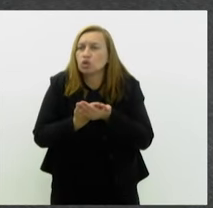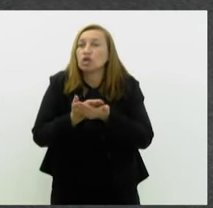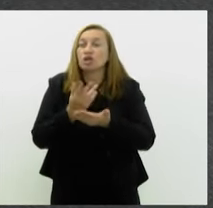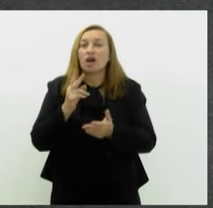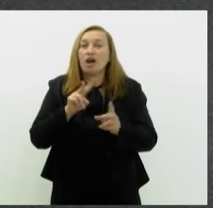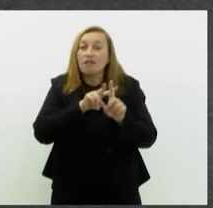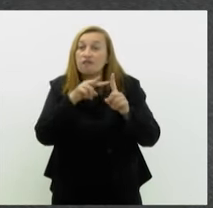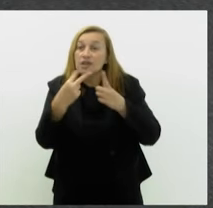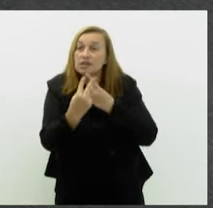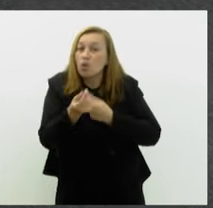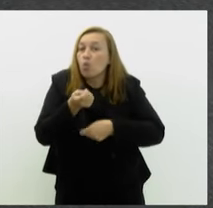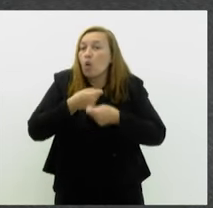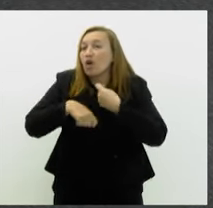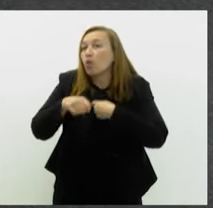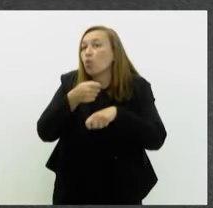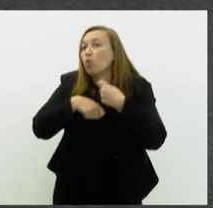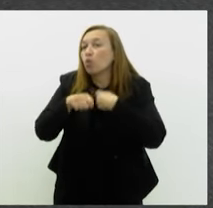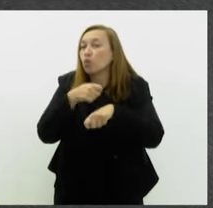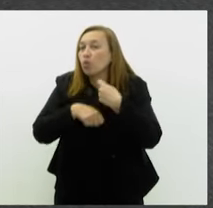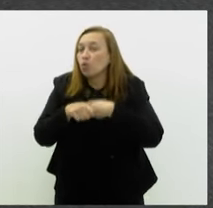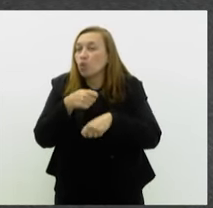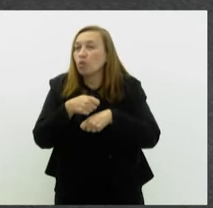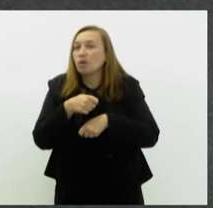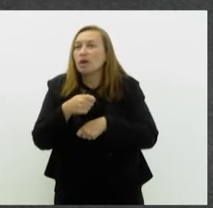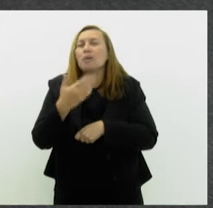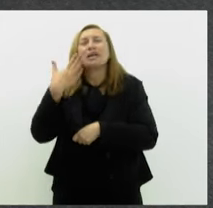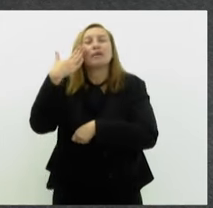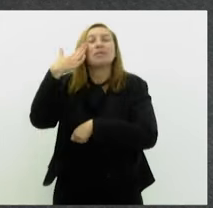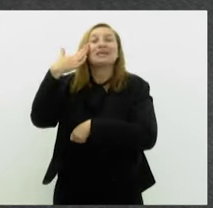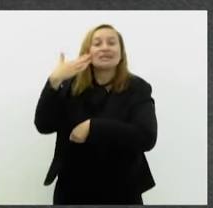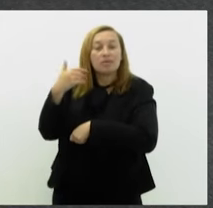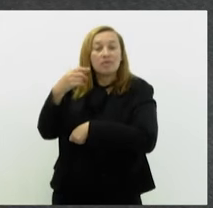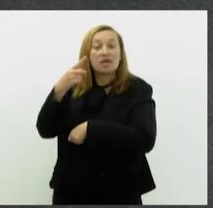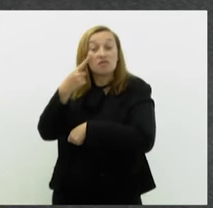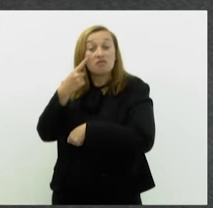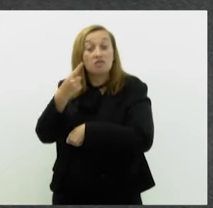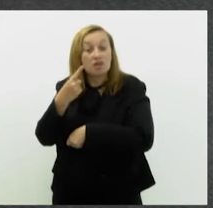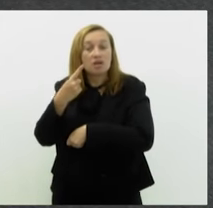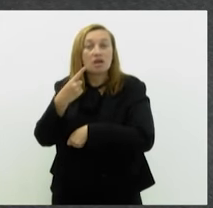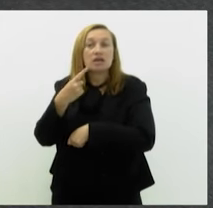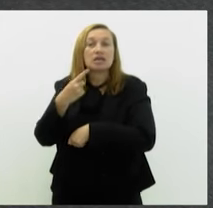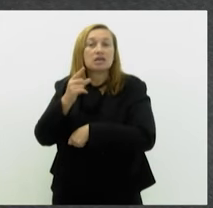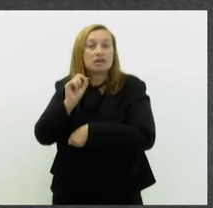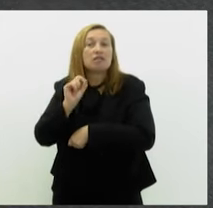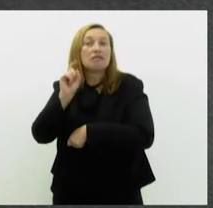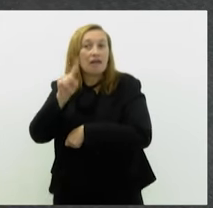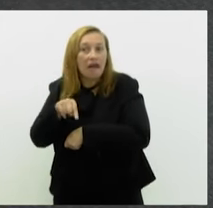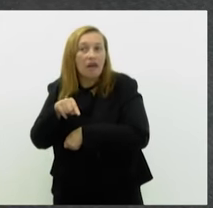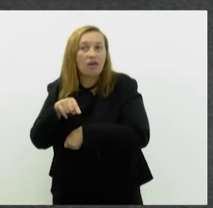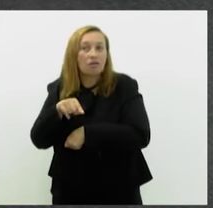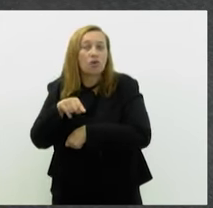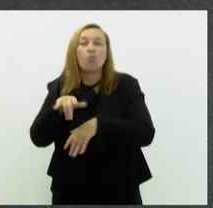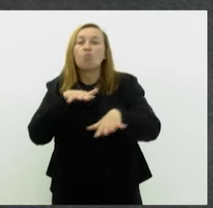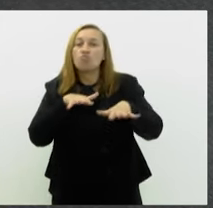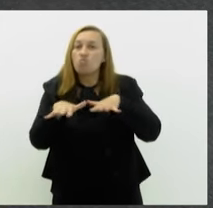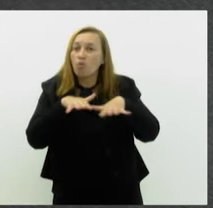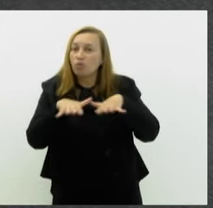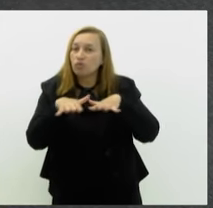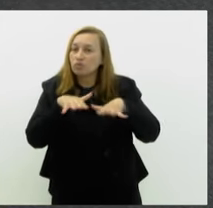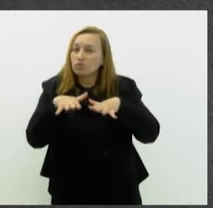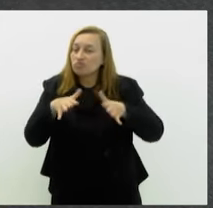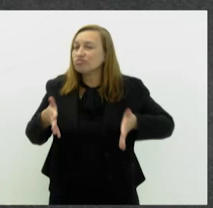econômico, mas dá para saber de cara que esse é um movimento,